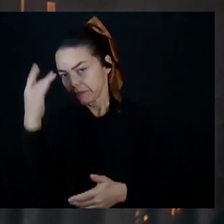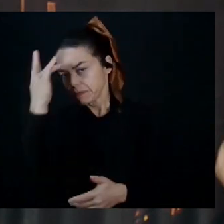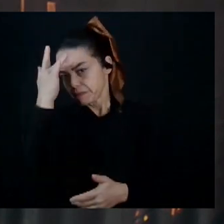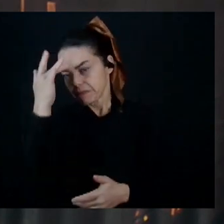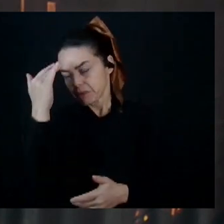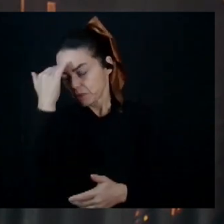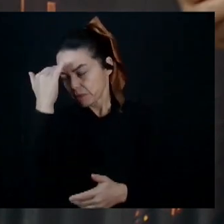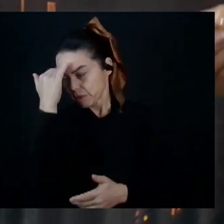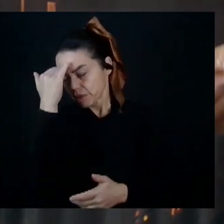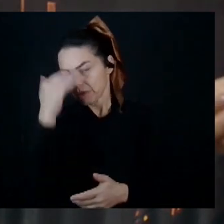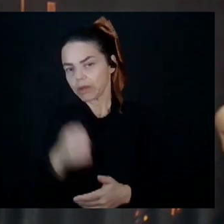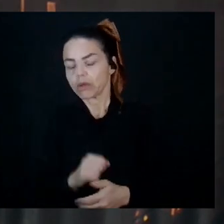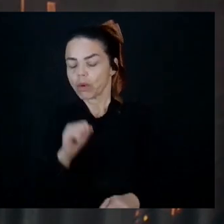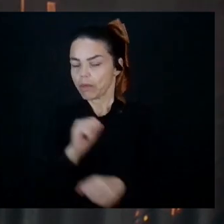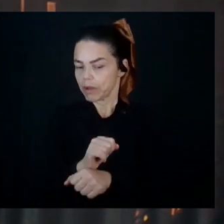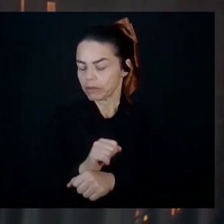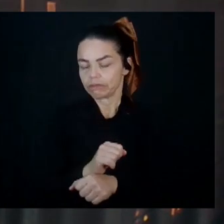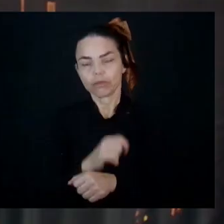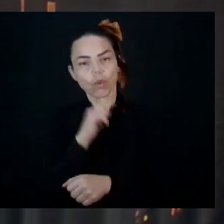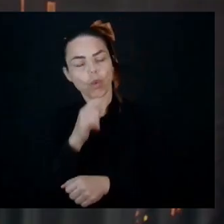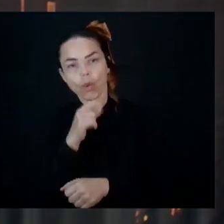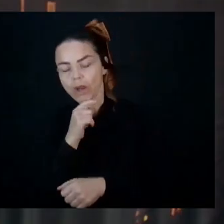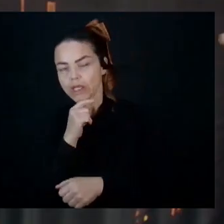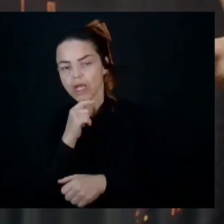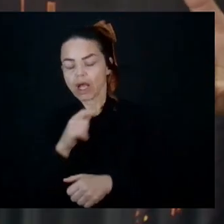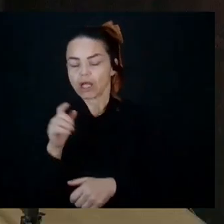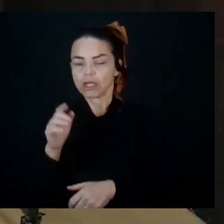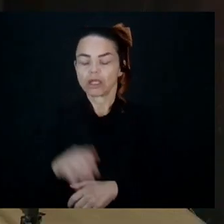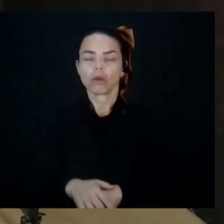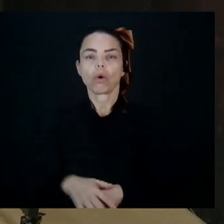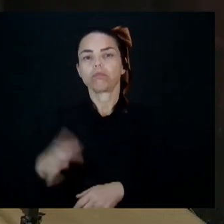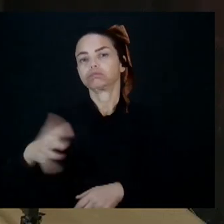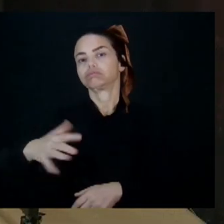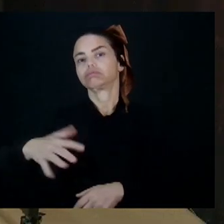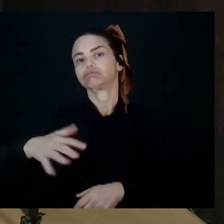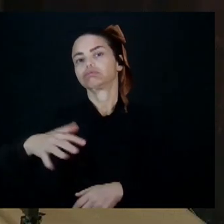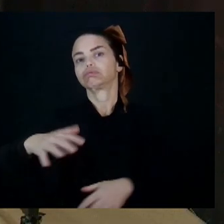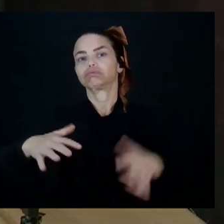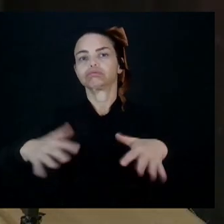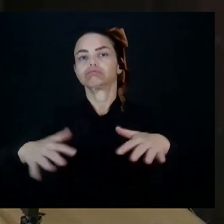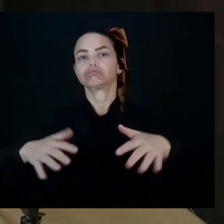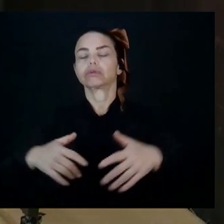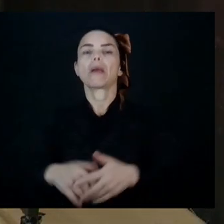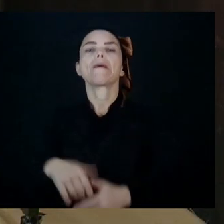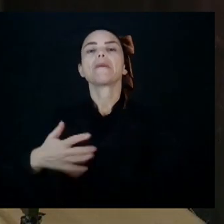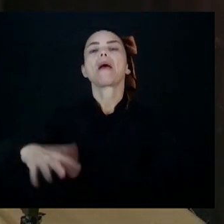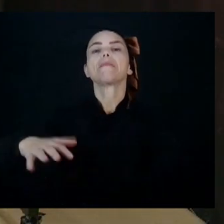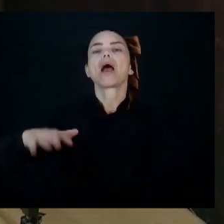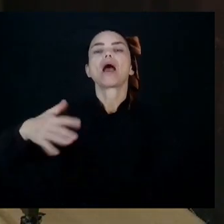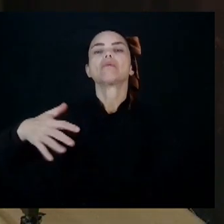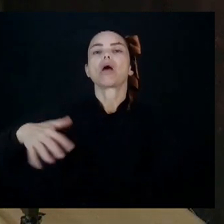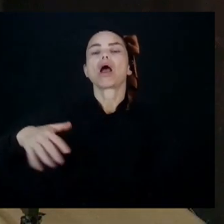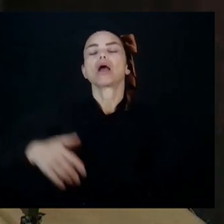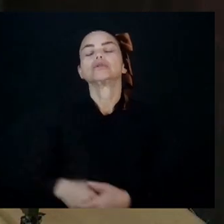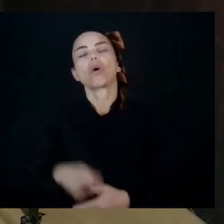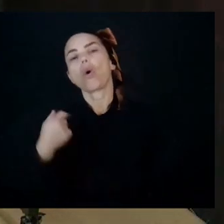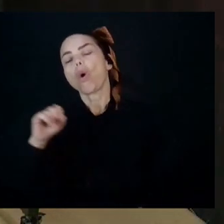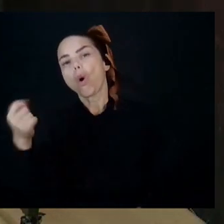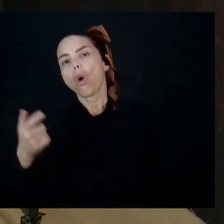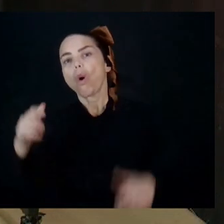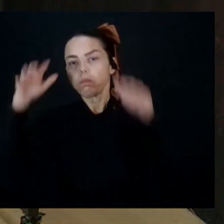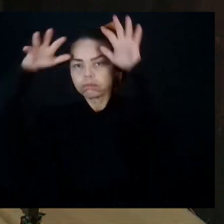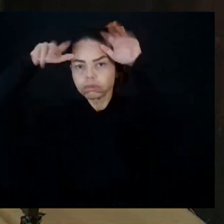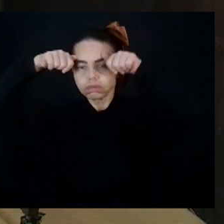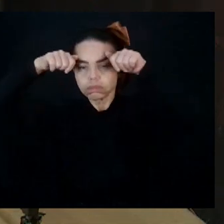impedida. Não tem mais consciência também, né? Não entenda mais sobre, não tem mais as faculdades mentais para ter noção do que